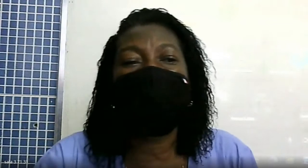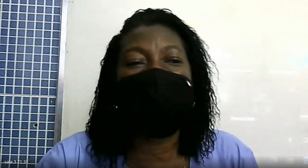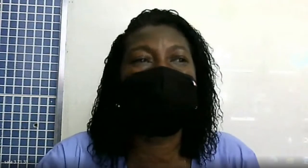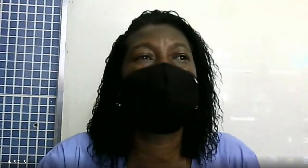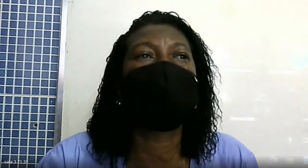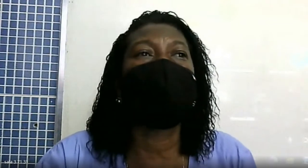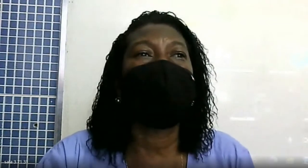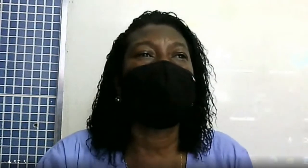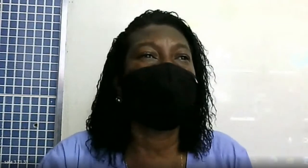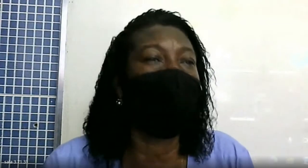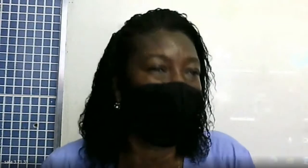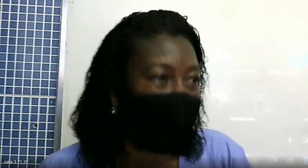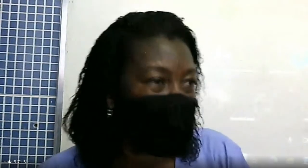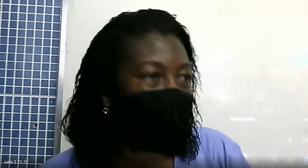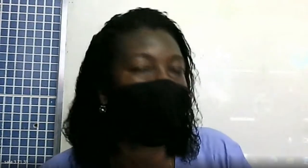Então, amores,